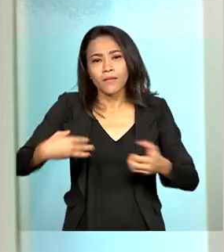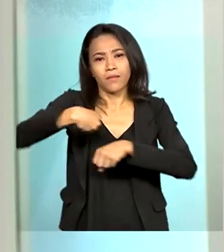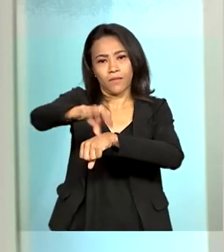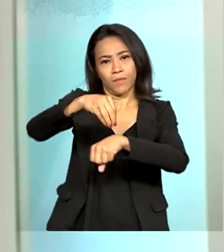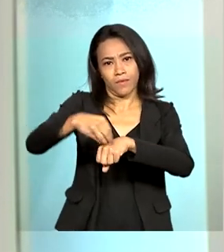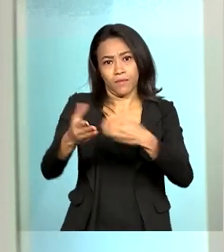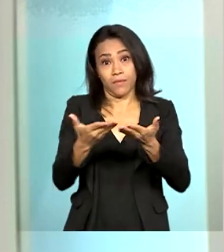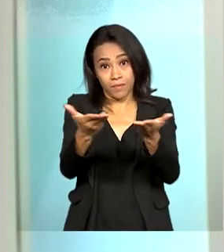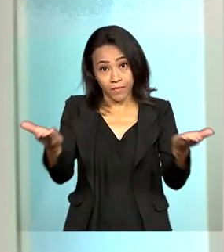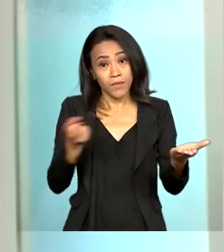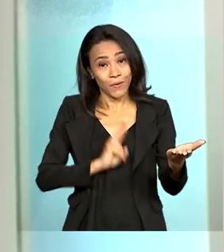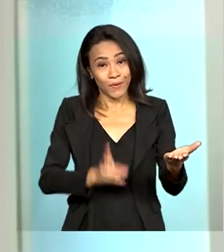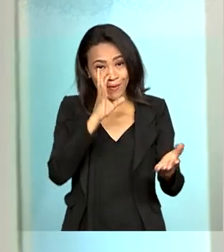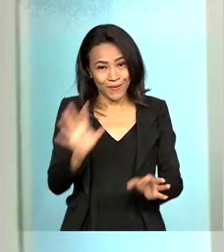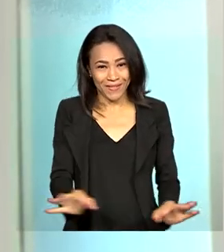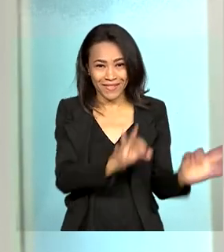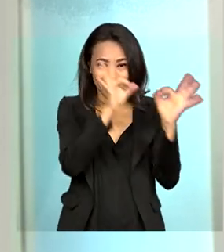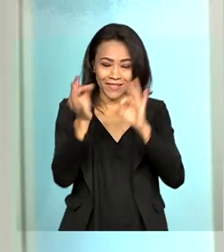que nós tínhamos para você hoje. Continue conosco. Tenha um ótimo dia. Obrigado. Obrigado.